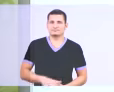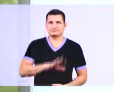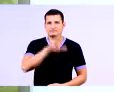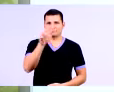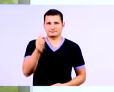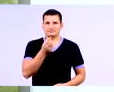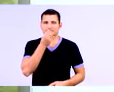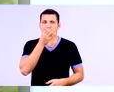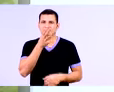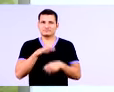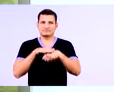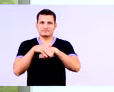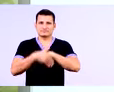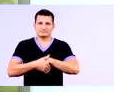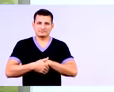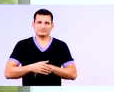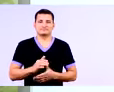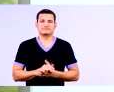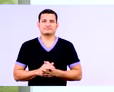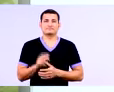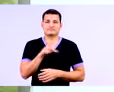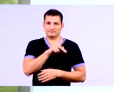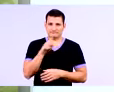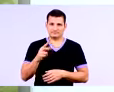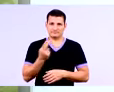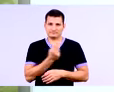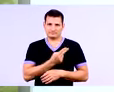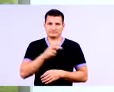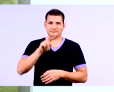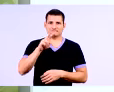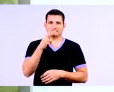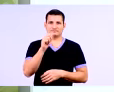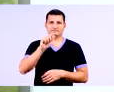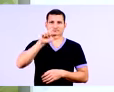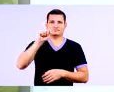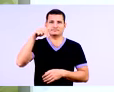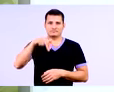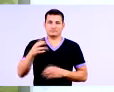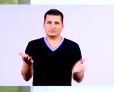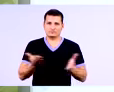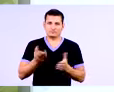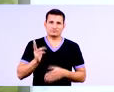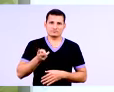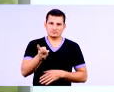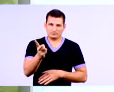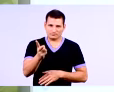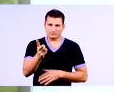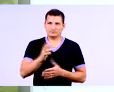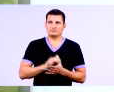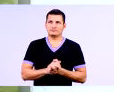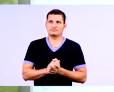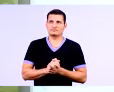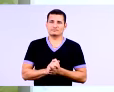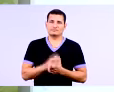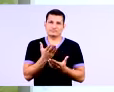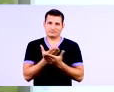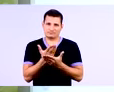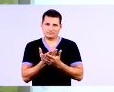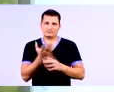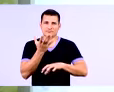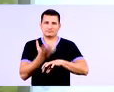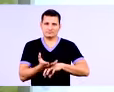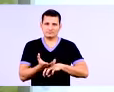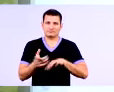Olá, boa noite. Sou o professor Alan. Hoje nós vamos dar continuidade às nossas atividades relacionadas à disciplina